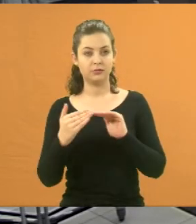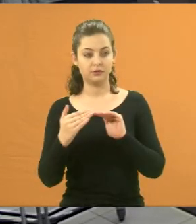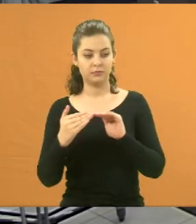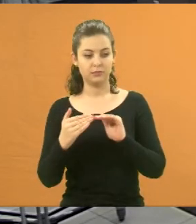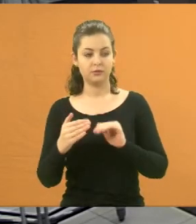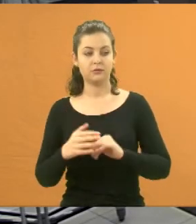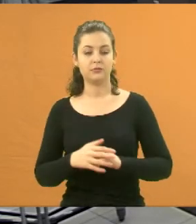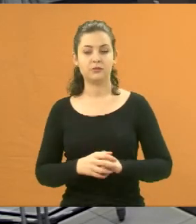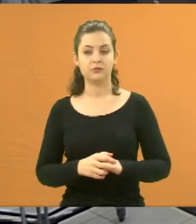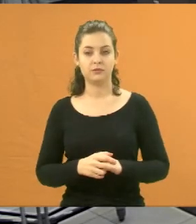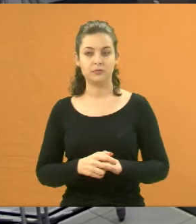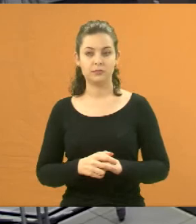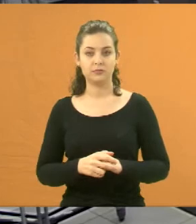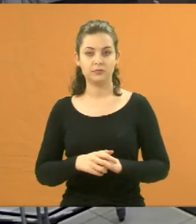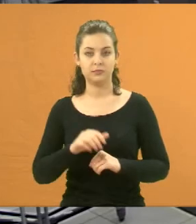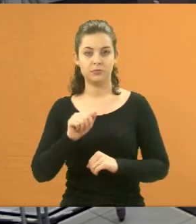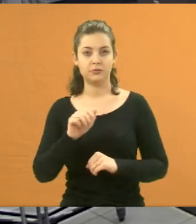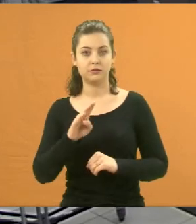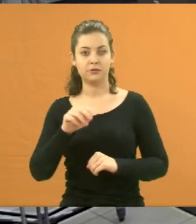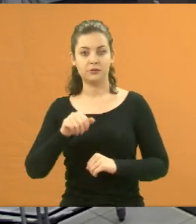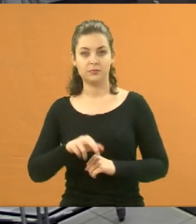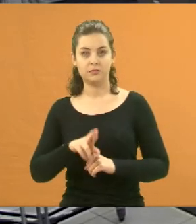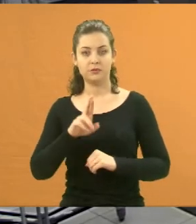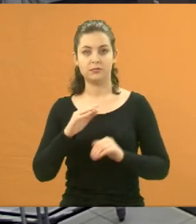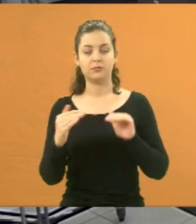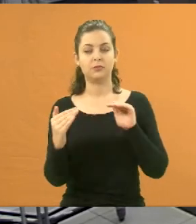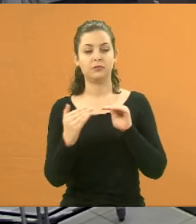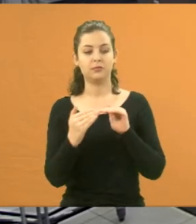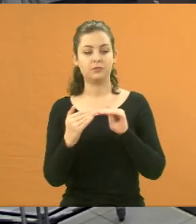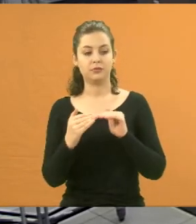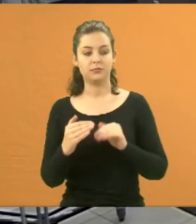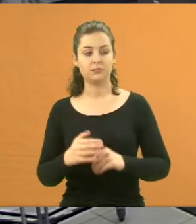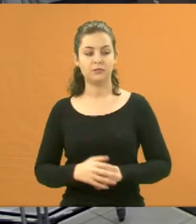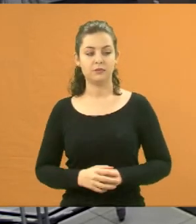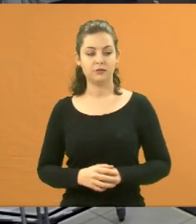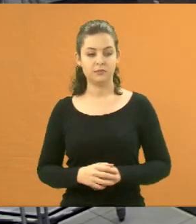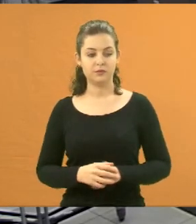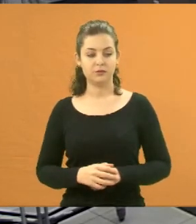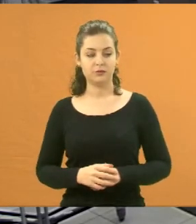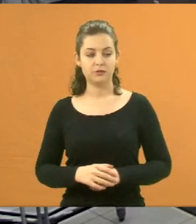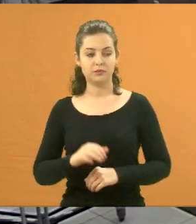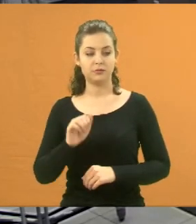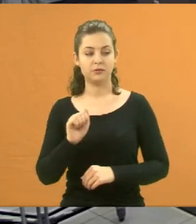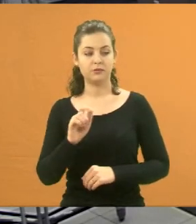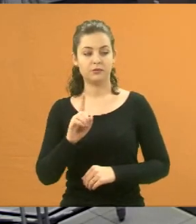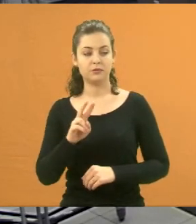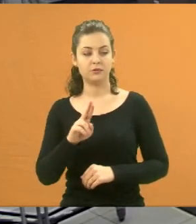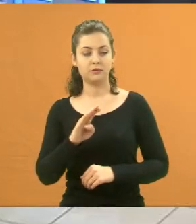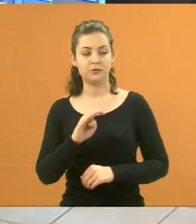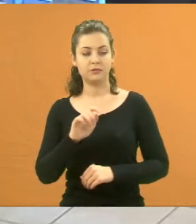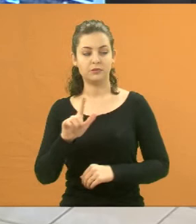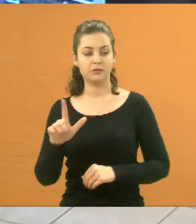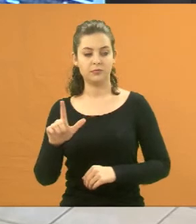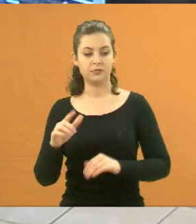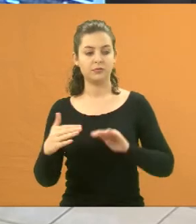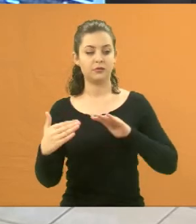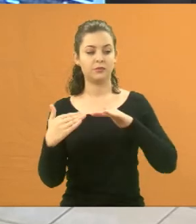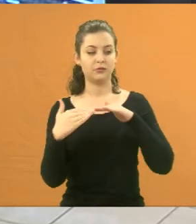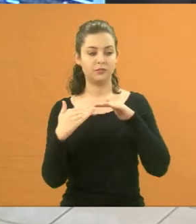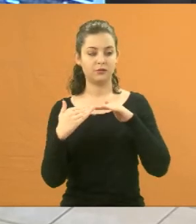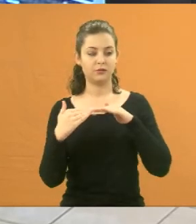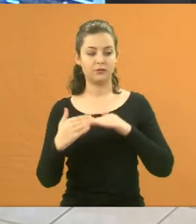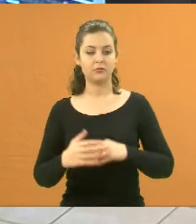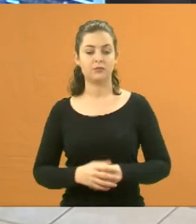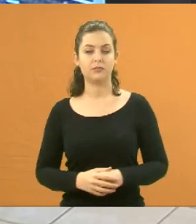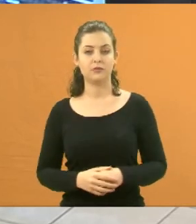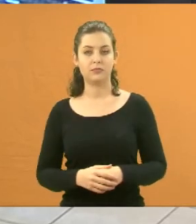Favorável. Como vota a vereadora Abner de Madureira? Favorável. Como vota a vereadora Aderbal Sodré? Favorável.